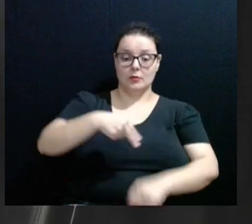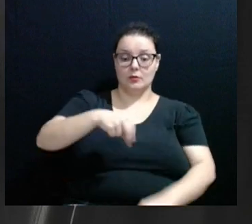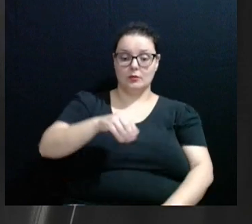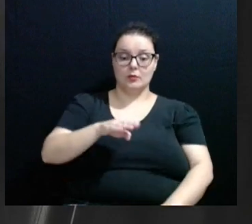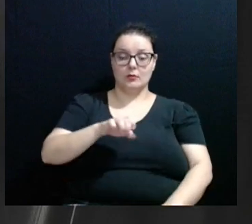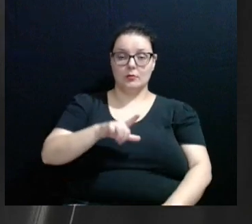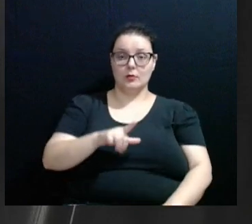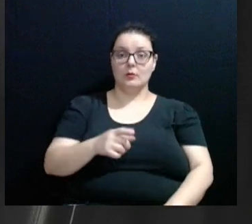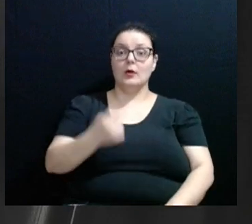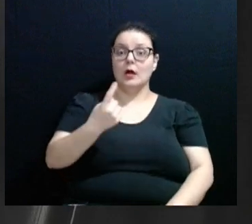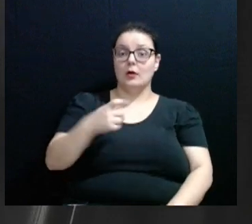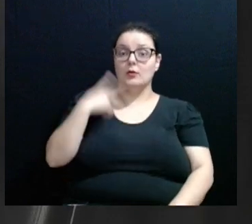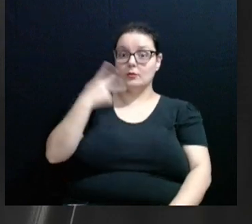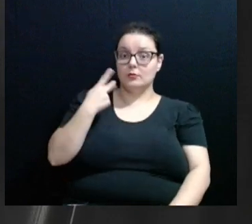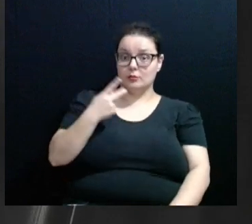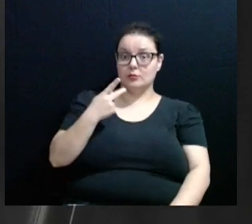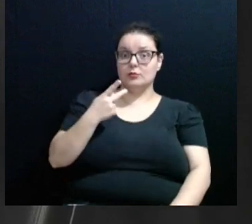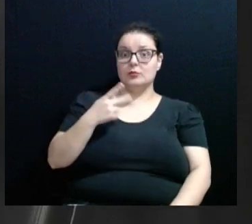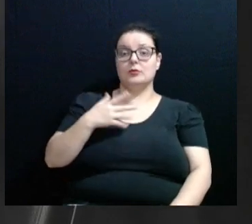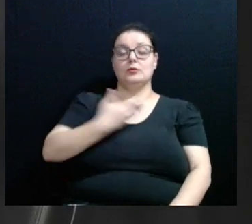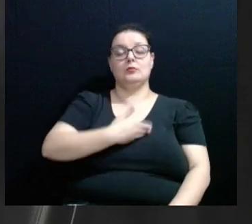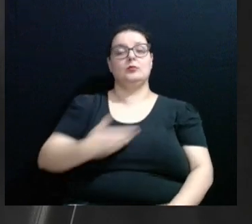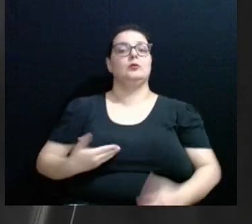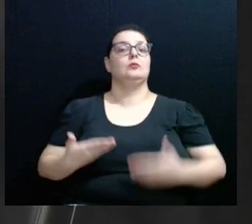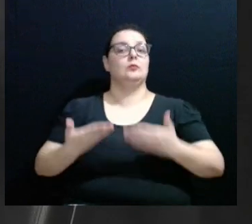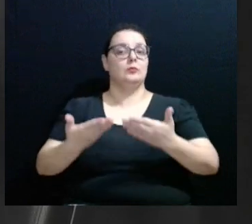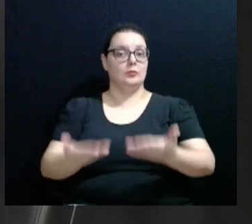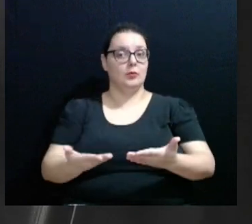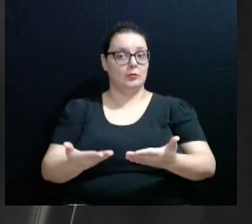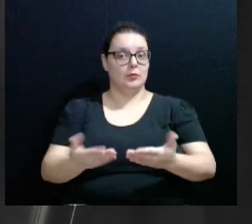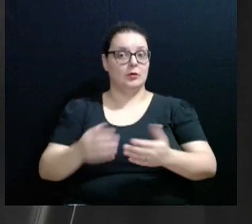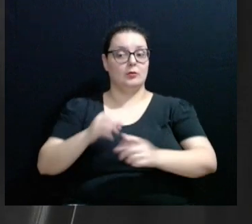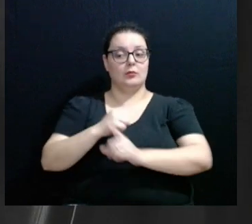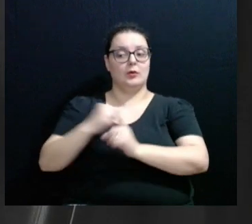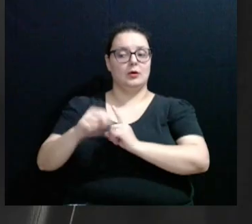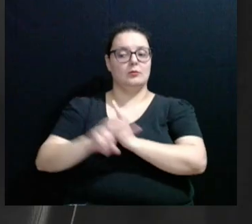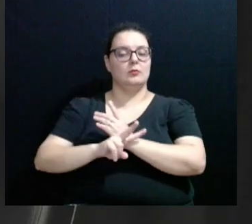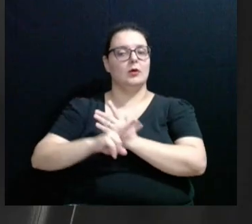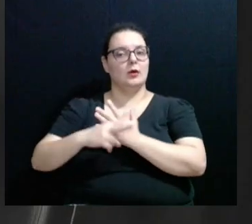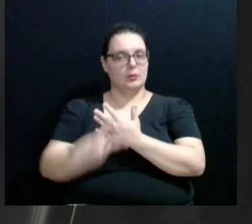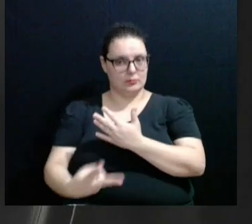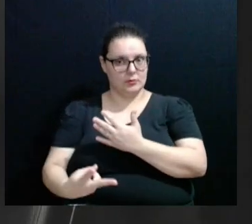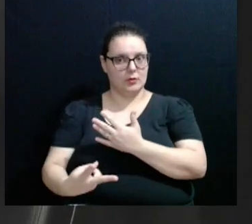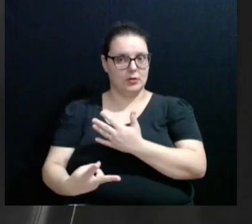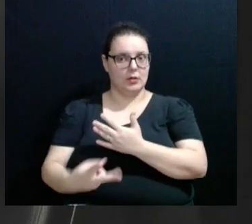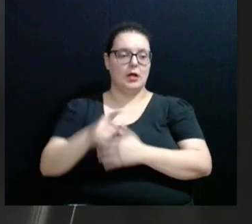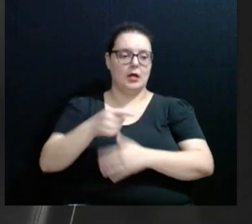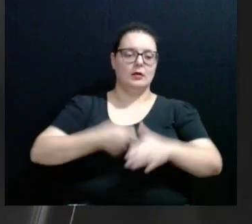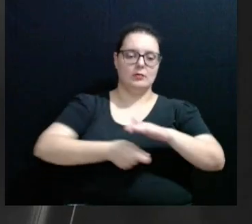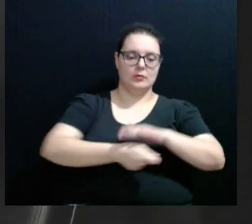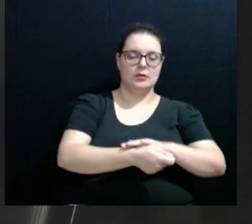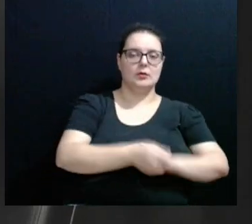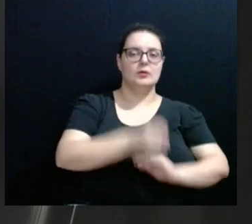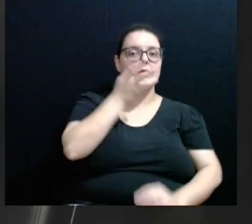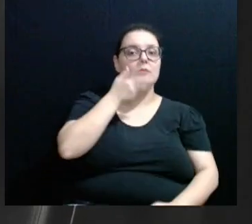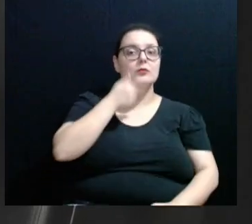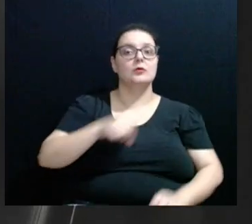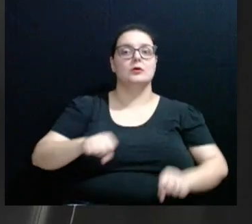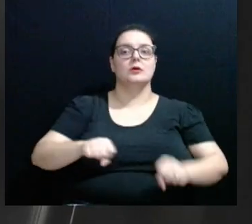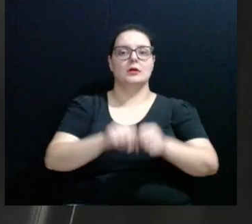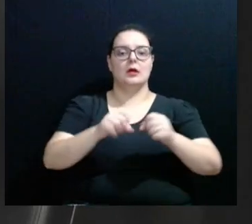que traz retorno para a sociedade é investir na primeira infância. A única política pública que quebra ciclo de pobreza, que